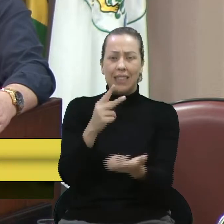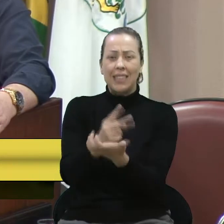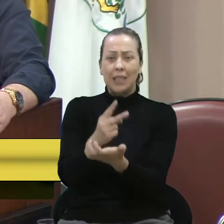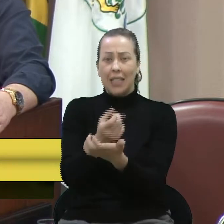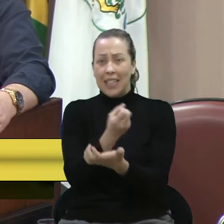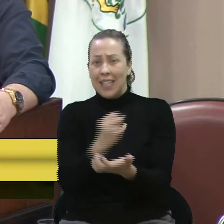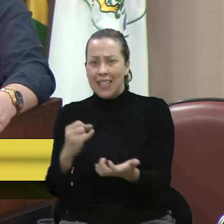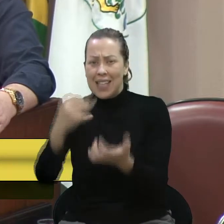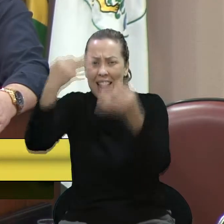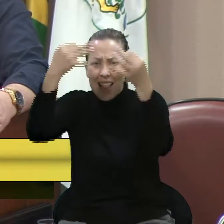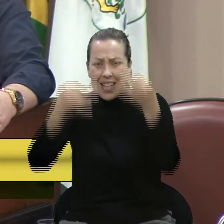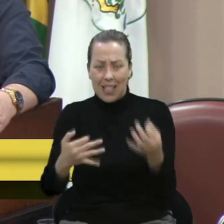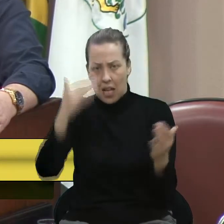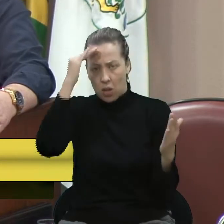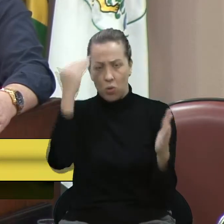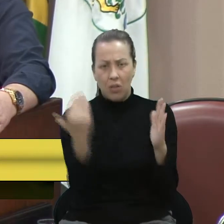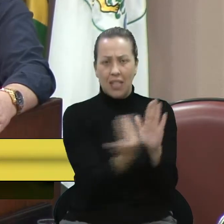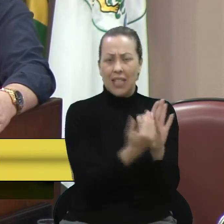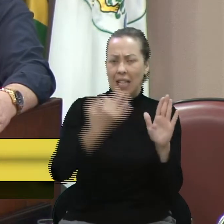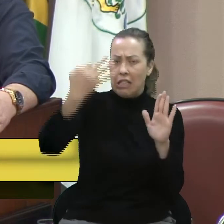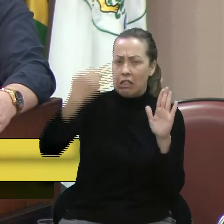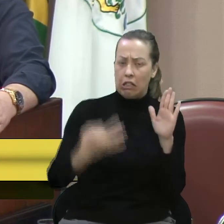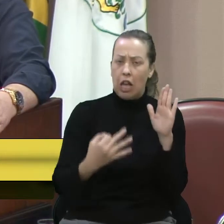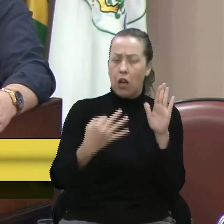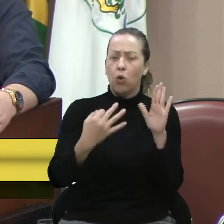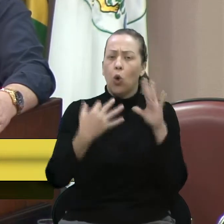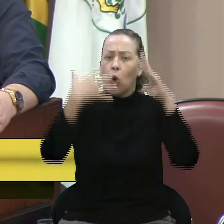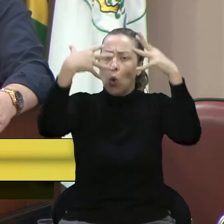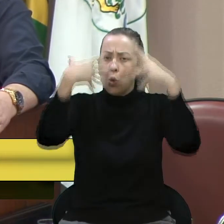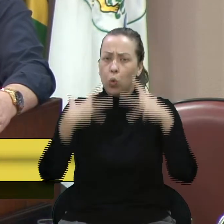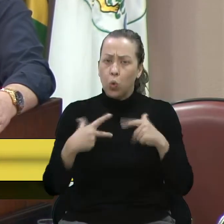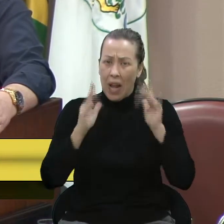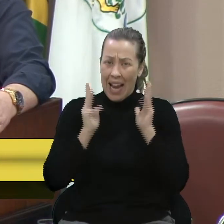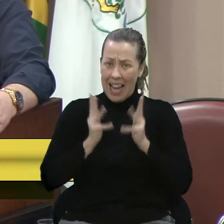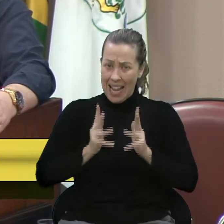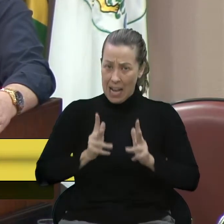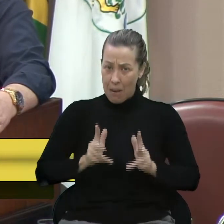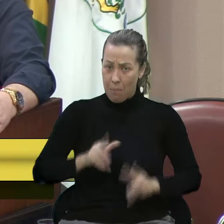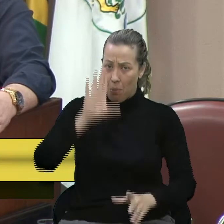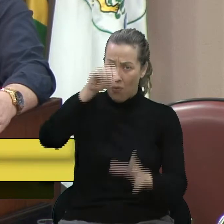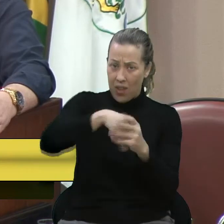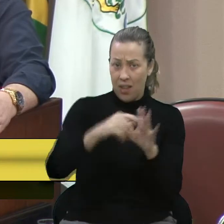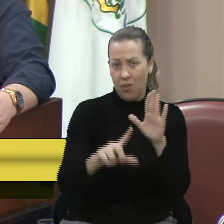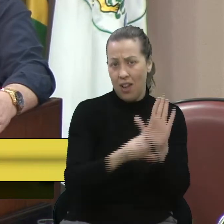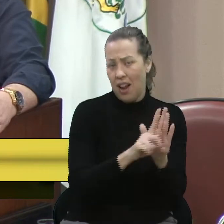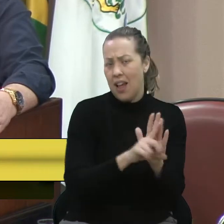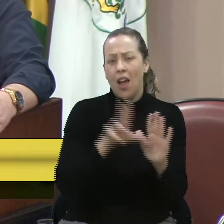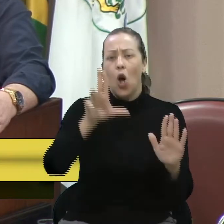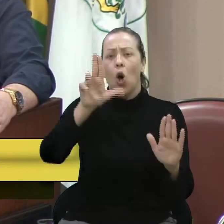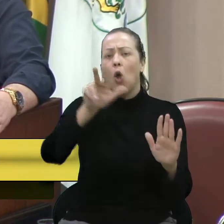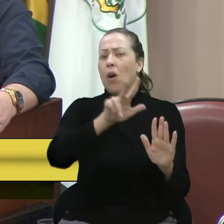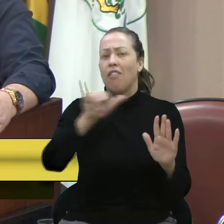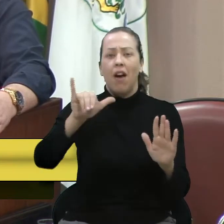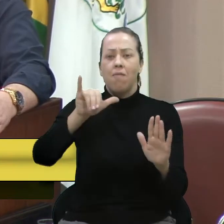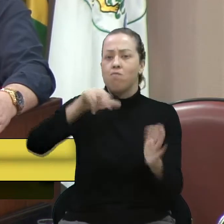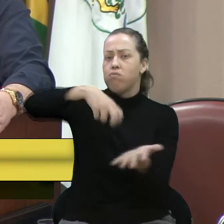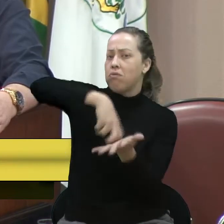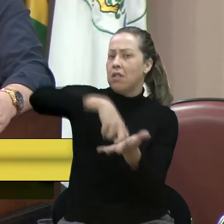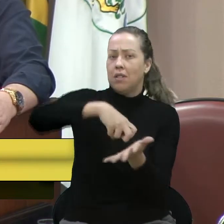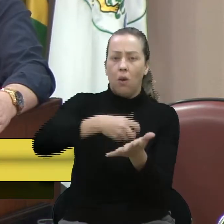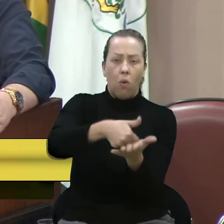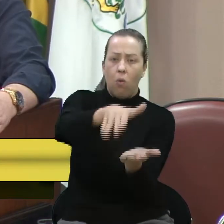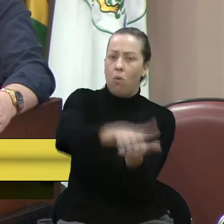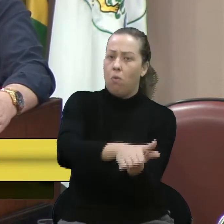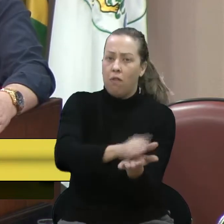está regularizado, se ele está legal, se ele está totalmente, né, dentro da lei, ele jamais foi repreendido por algum fiscal